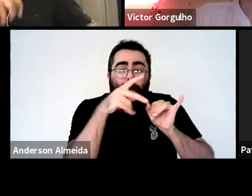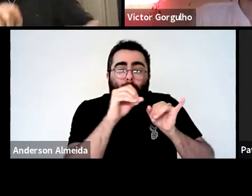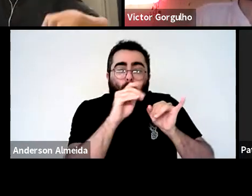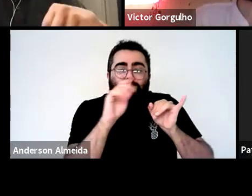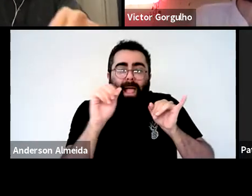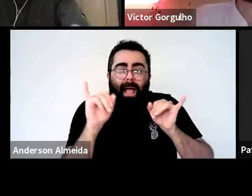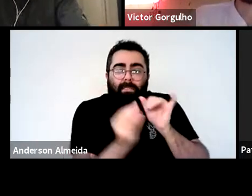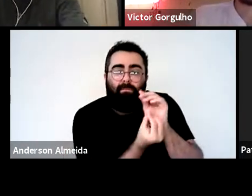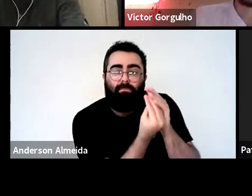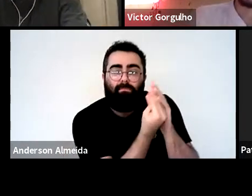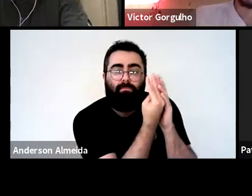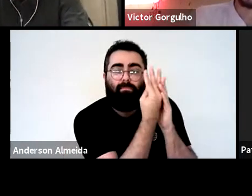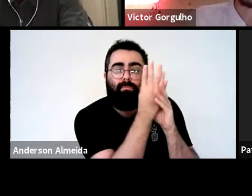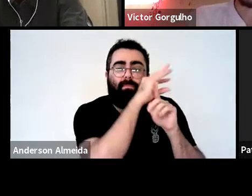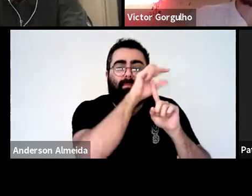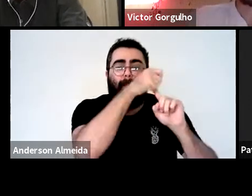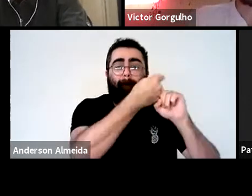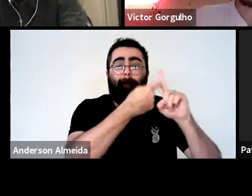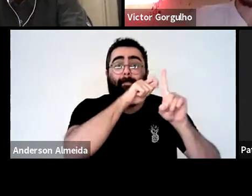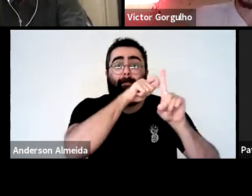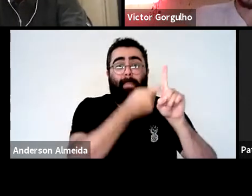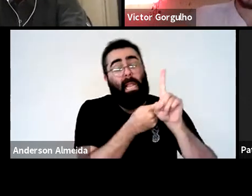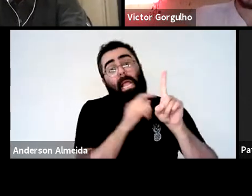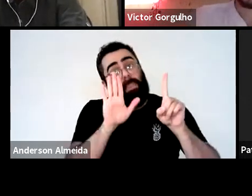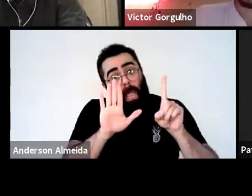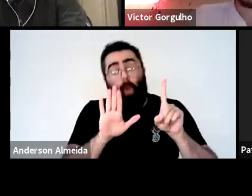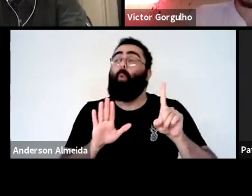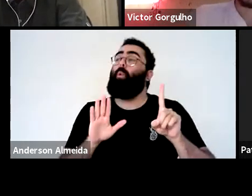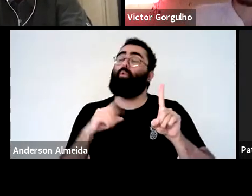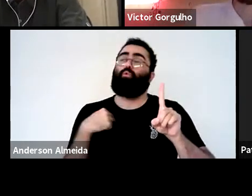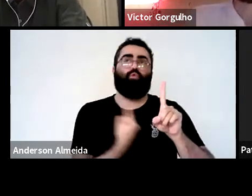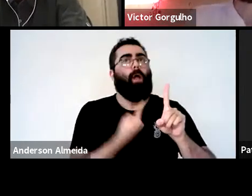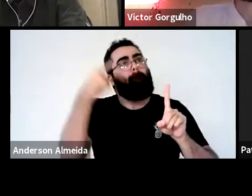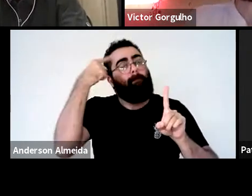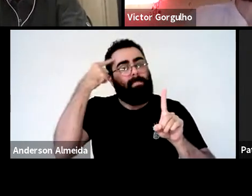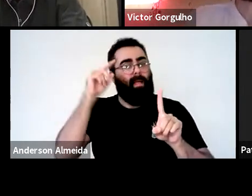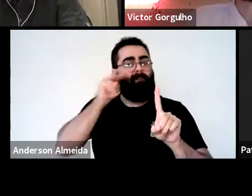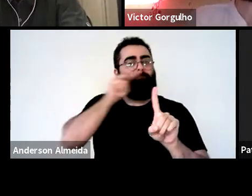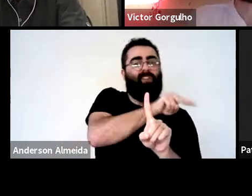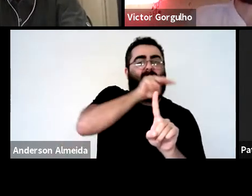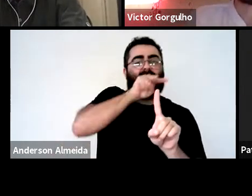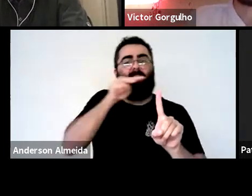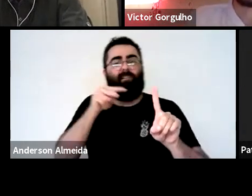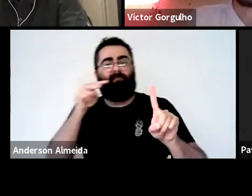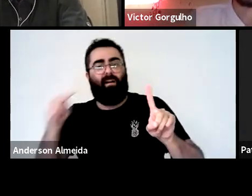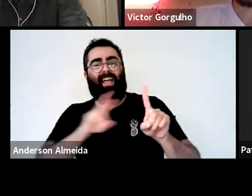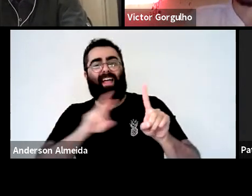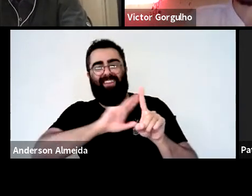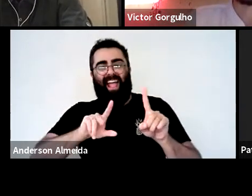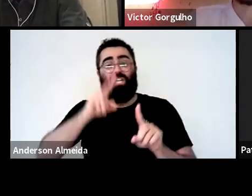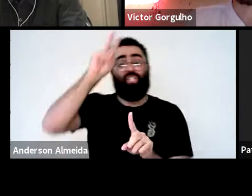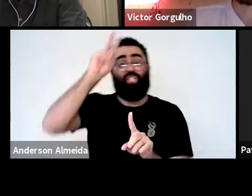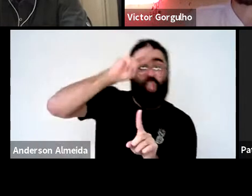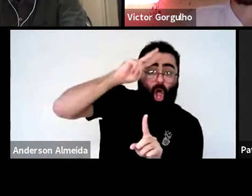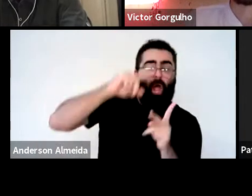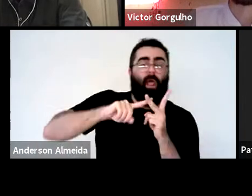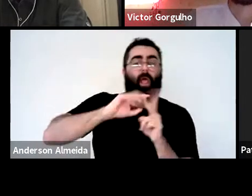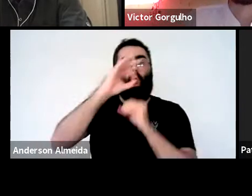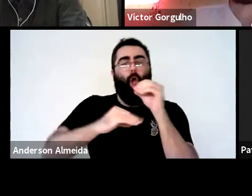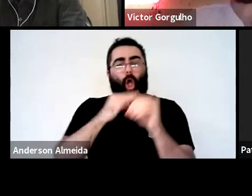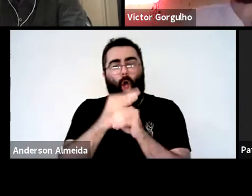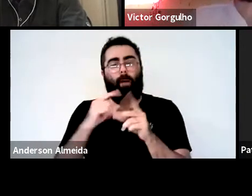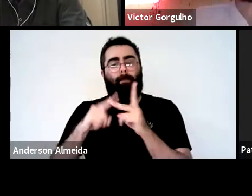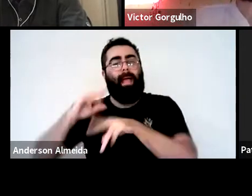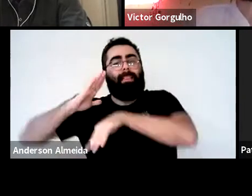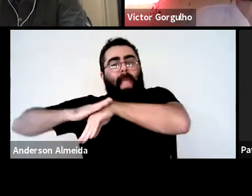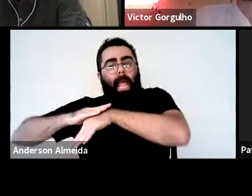Que todas essas temporalidades elas possam habitar ao mesmo tempo essas ideias. Então, por isso, quando a gente fala fora do tempo, o que a gente não está